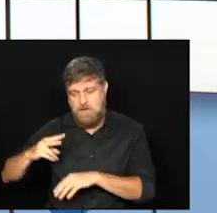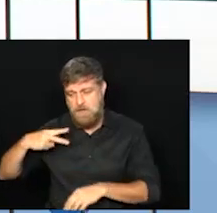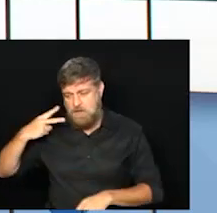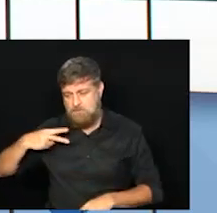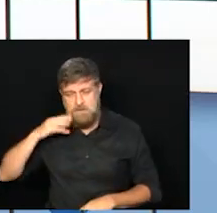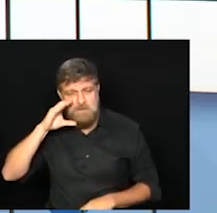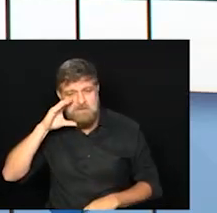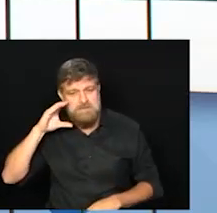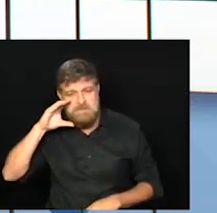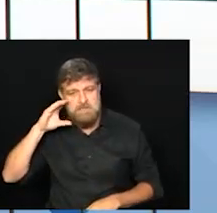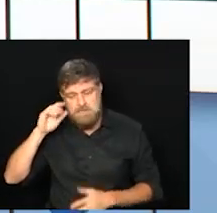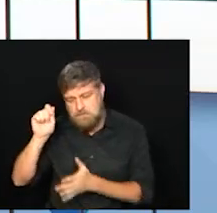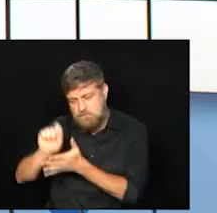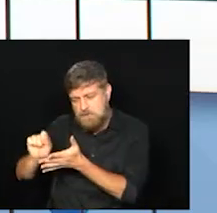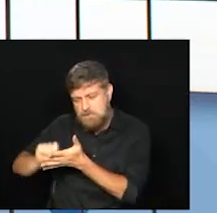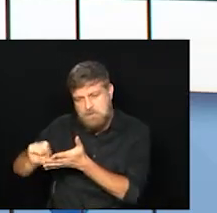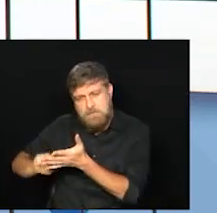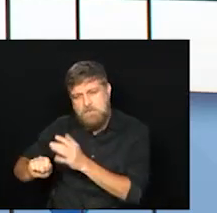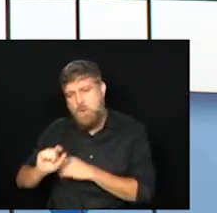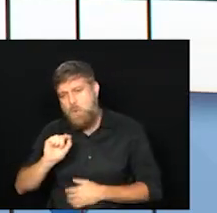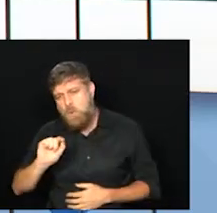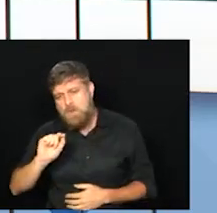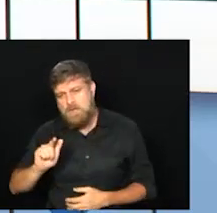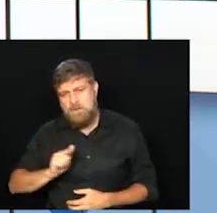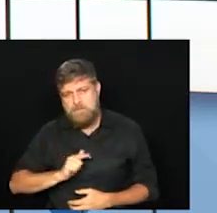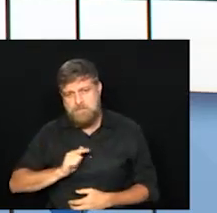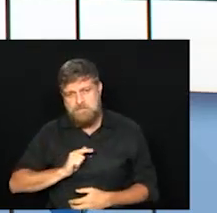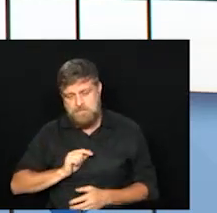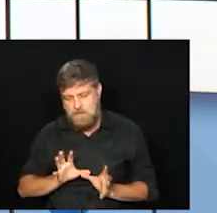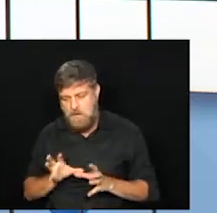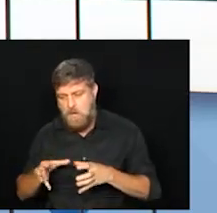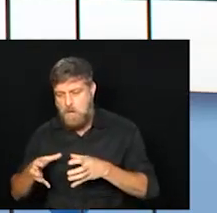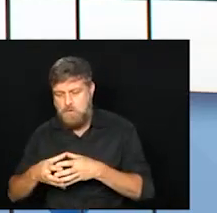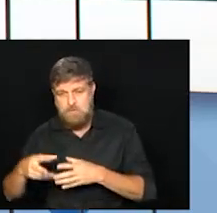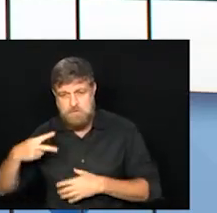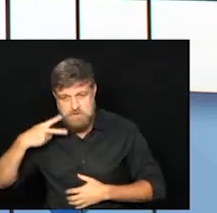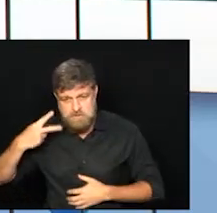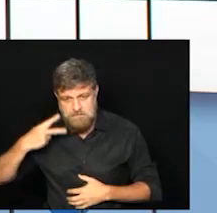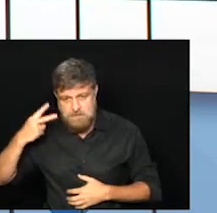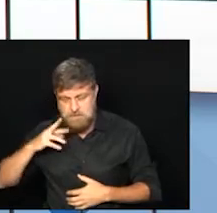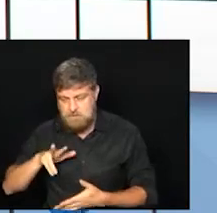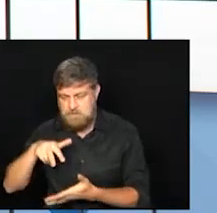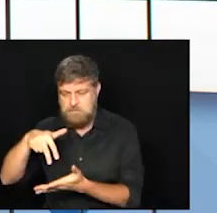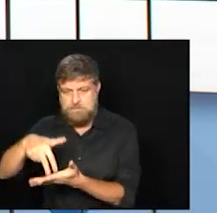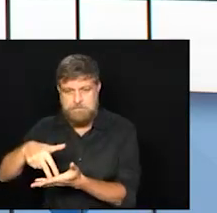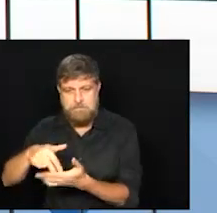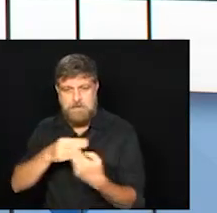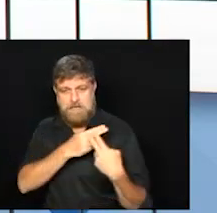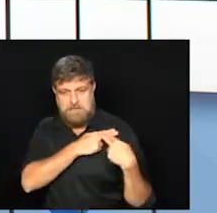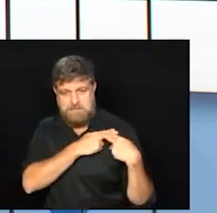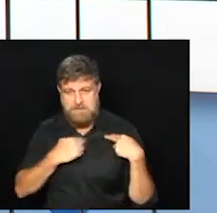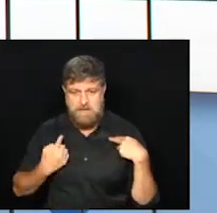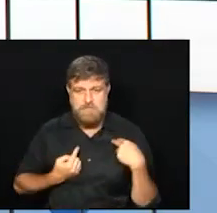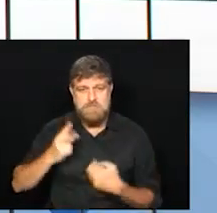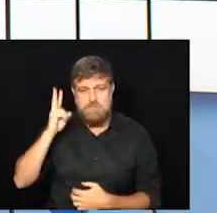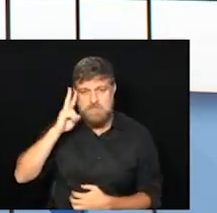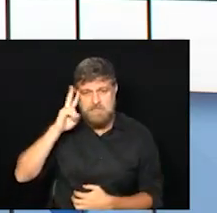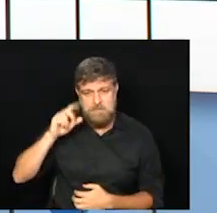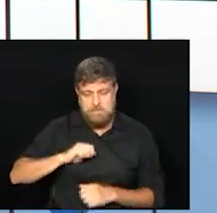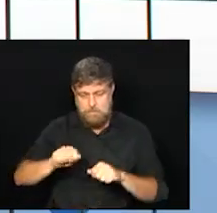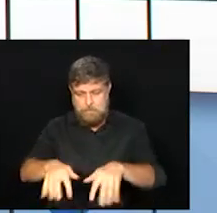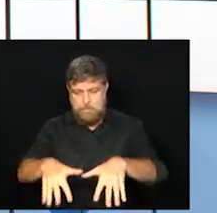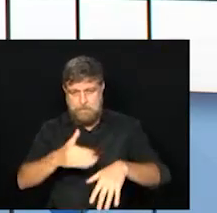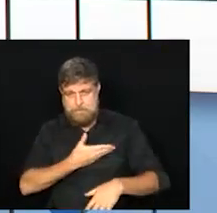Luiz Cirilo, que cria aí frentes parlamentares na Câmara de Campinas. A gente lembra que essas